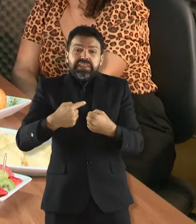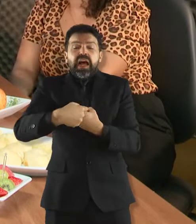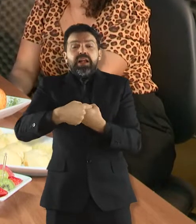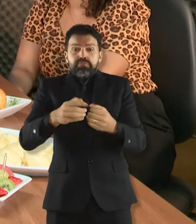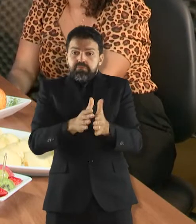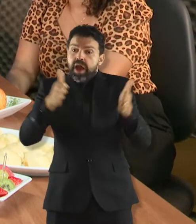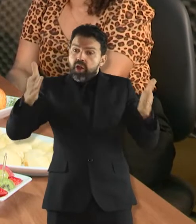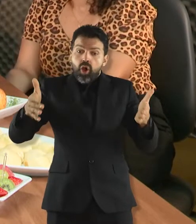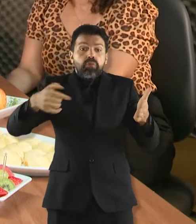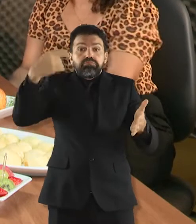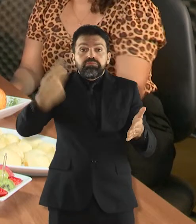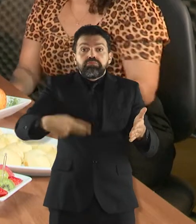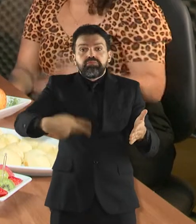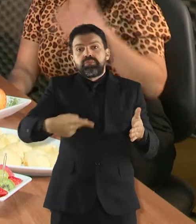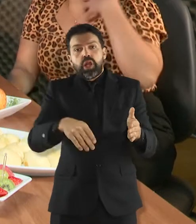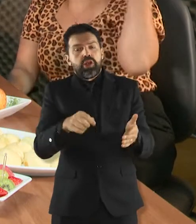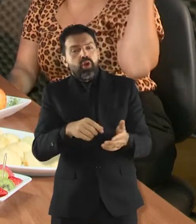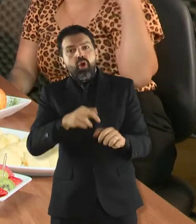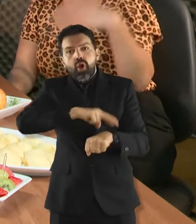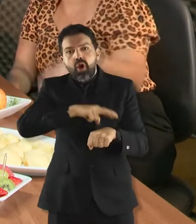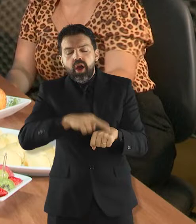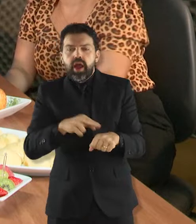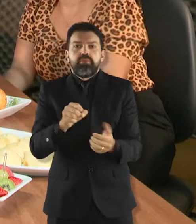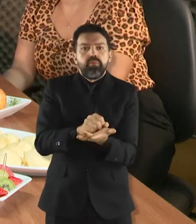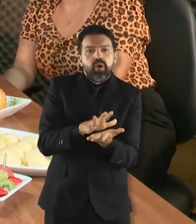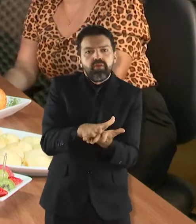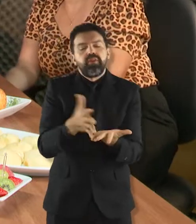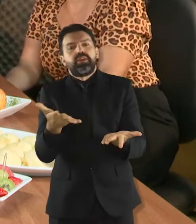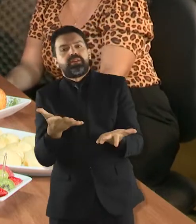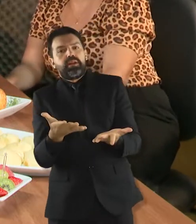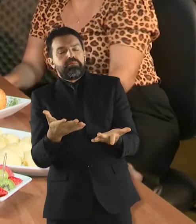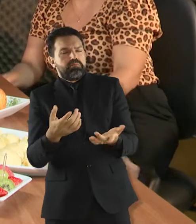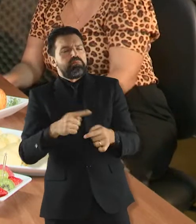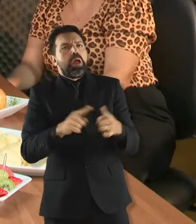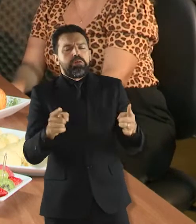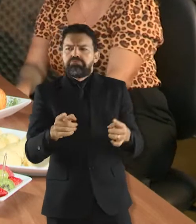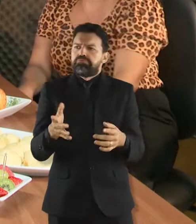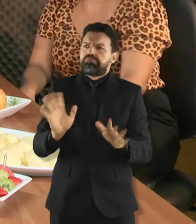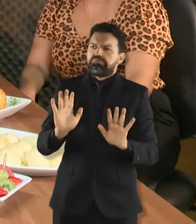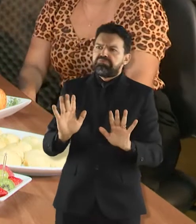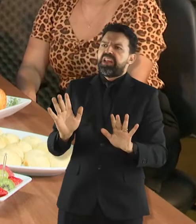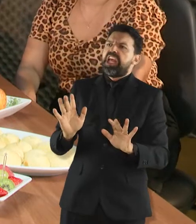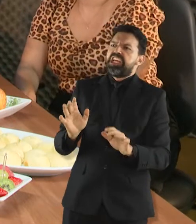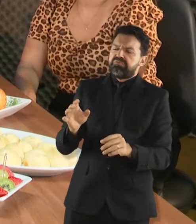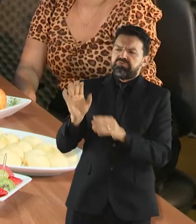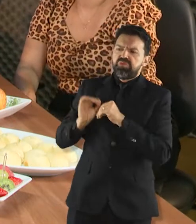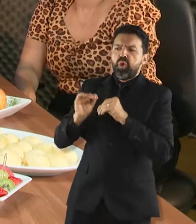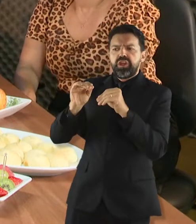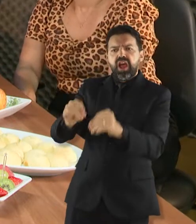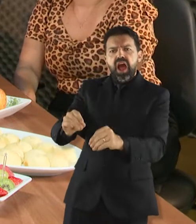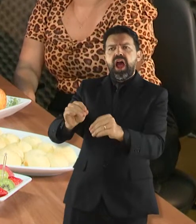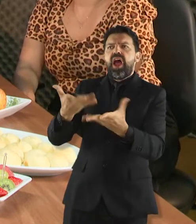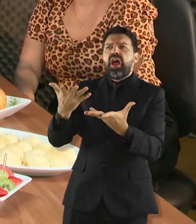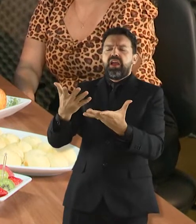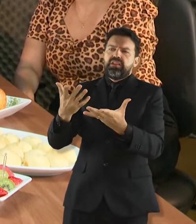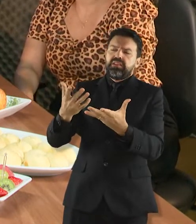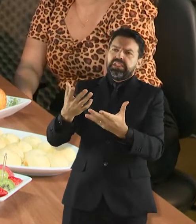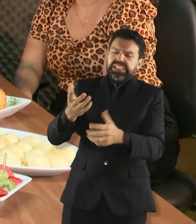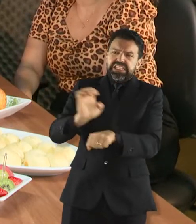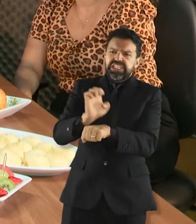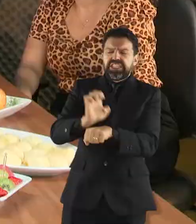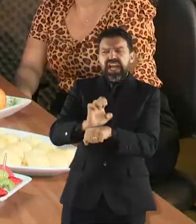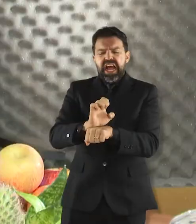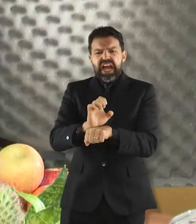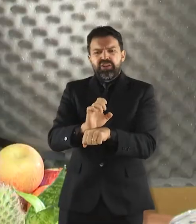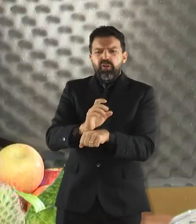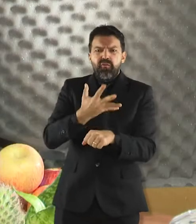cidade. Não é. Você tá entendendo? Mas então, assim, eu tiro o chapéu pra ela, né? Porque assim, sim. sair de sua terra natal, arrastando 6 filhos